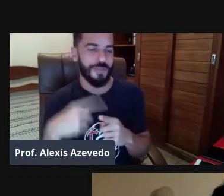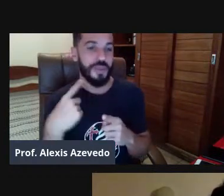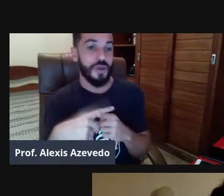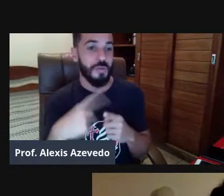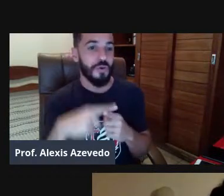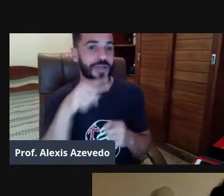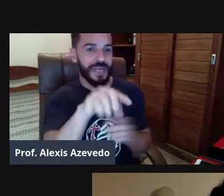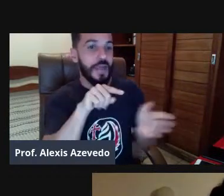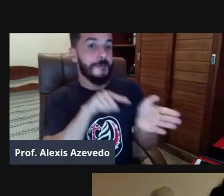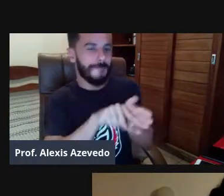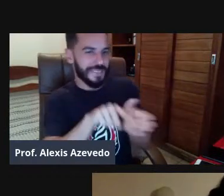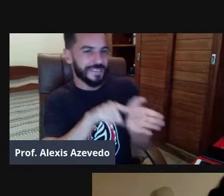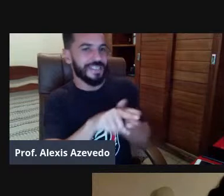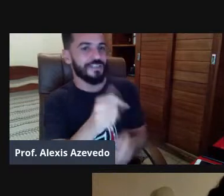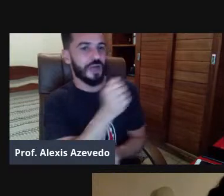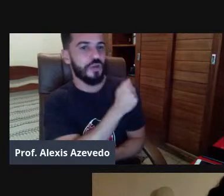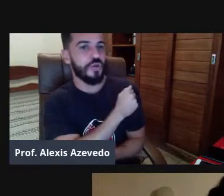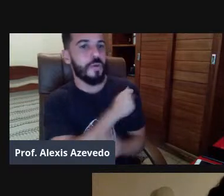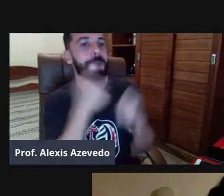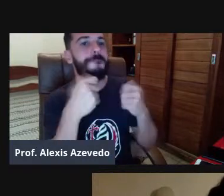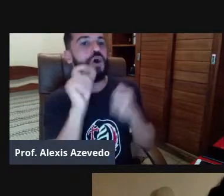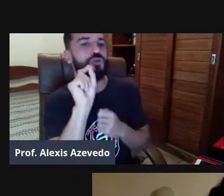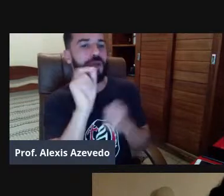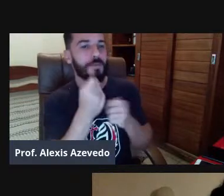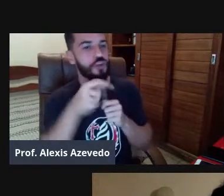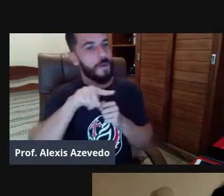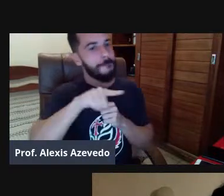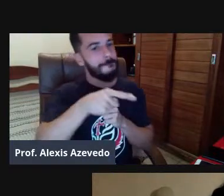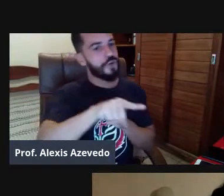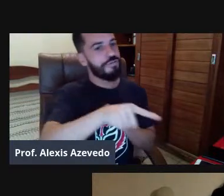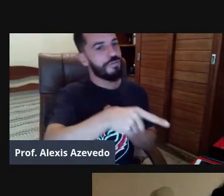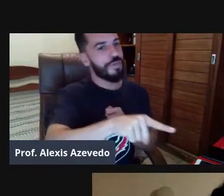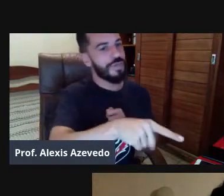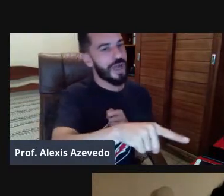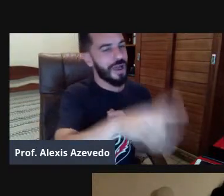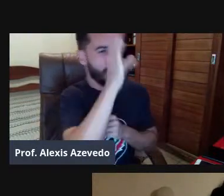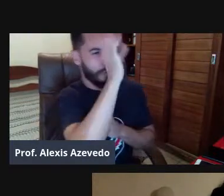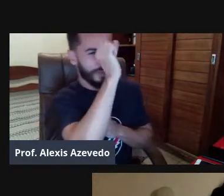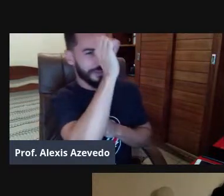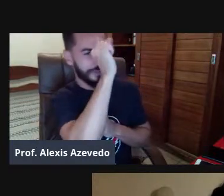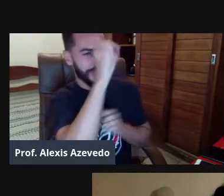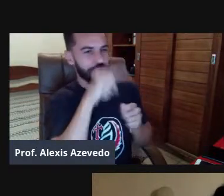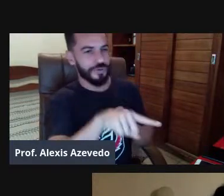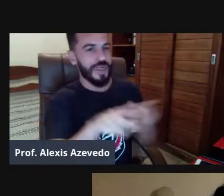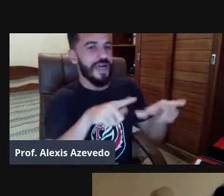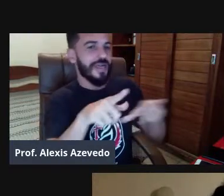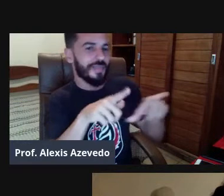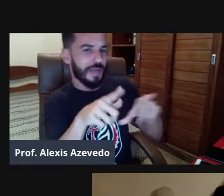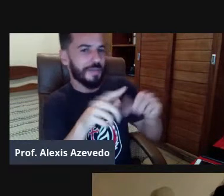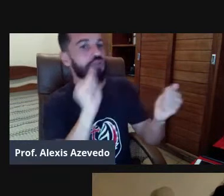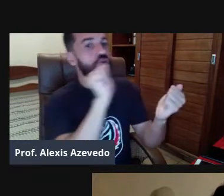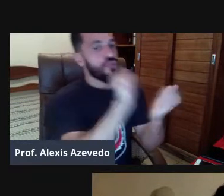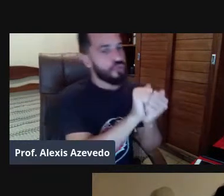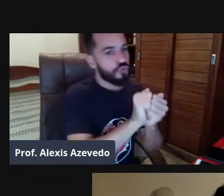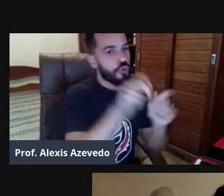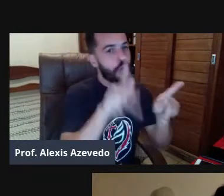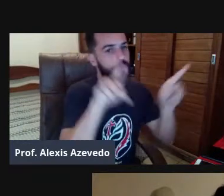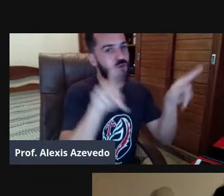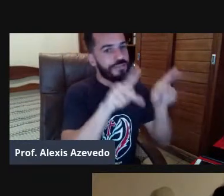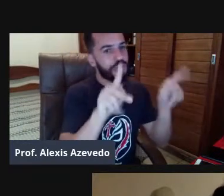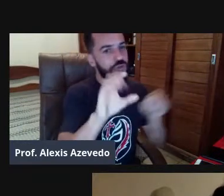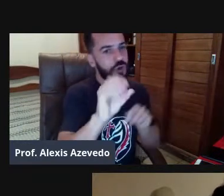o estudante aprofunda o conhecimento dele, trabalhando junto com o orientador, né,